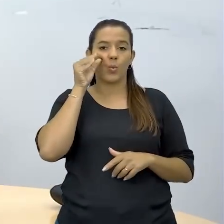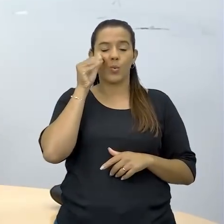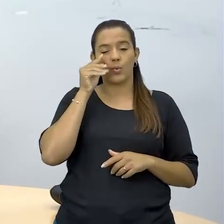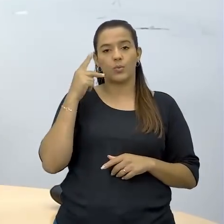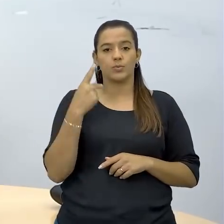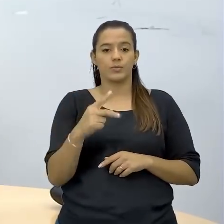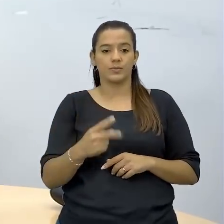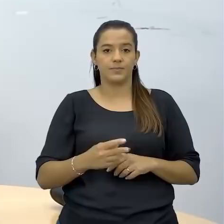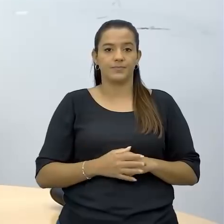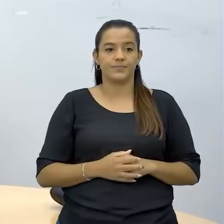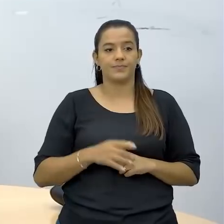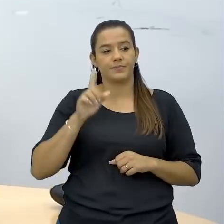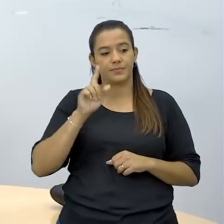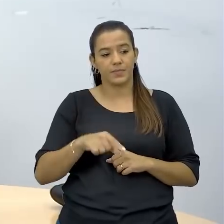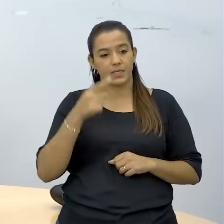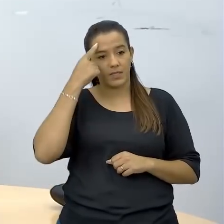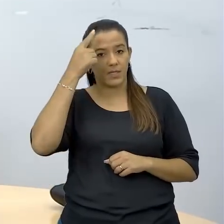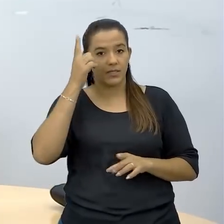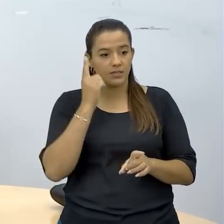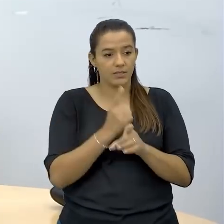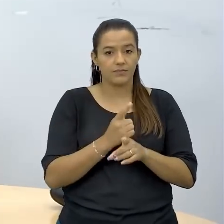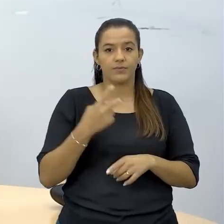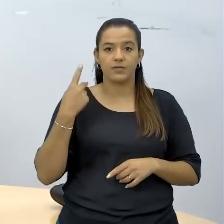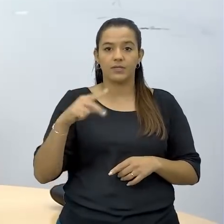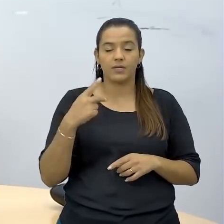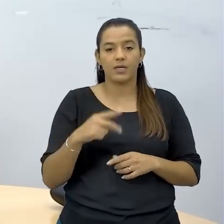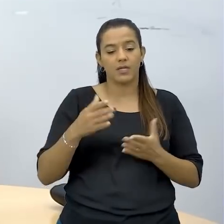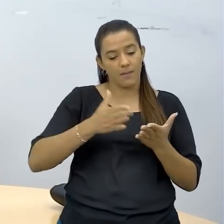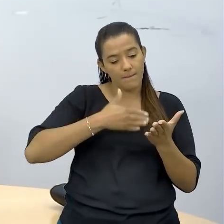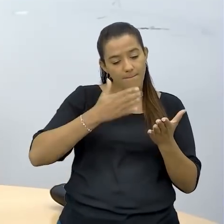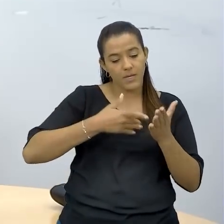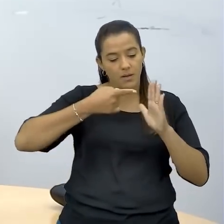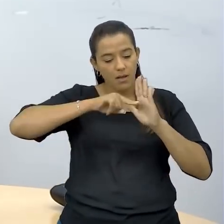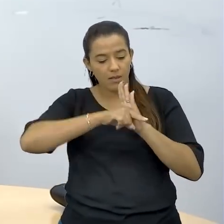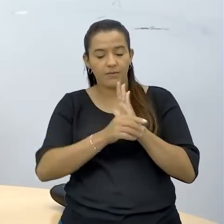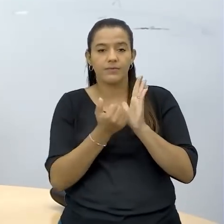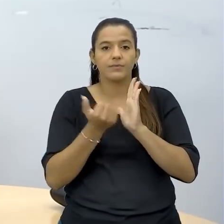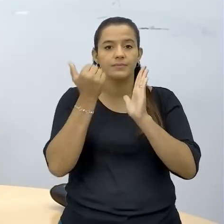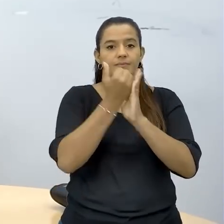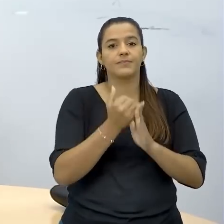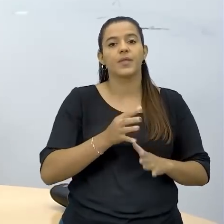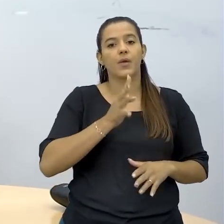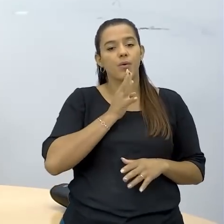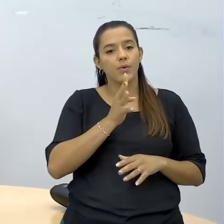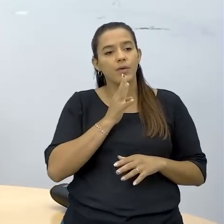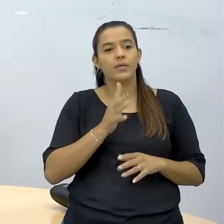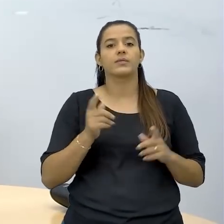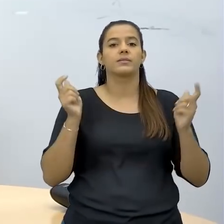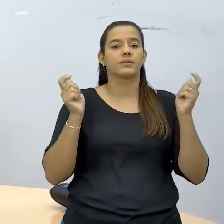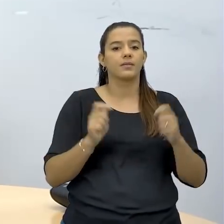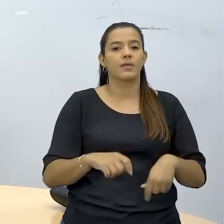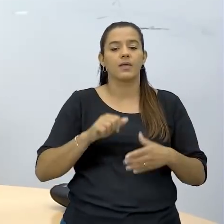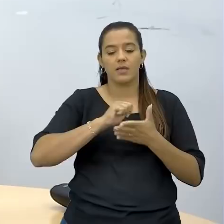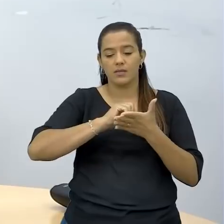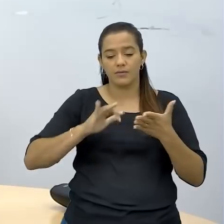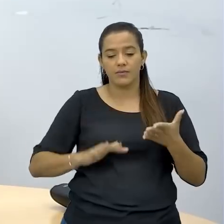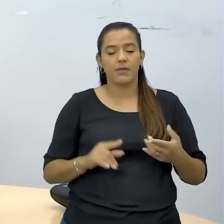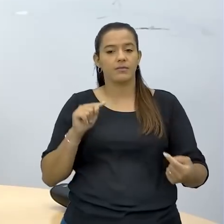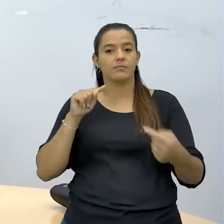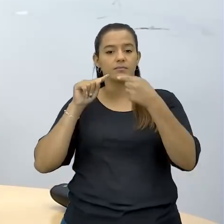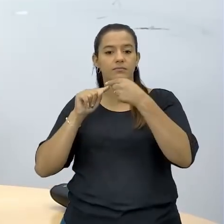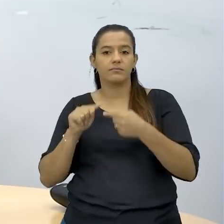A ideia é que eles se identifiquem com o material do aprofundamento curricular, se identifiquem com as atividades